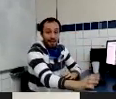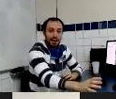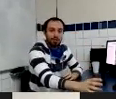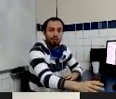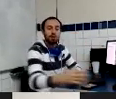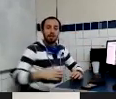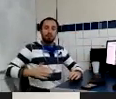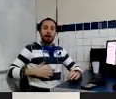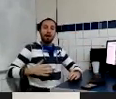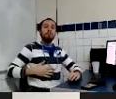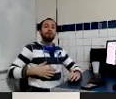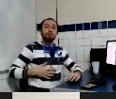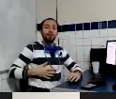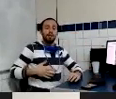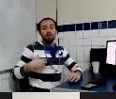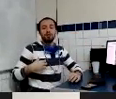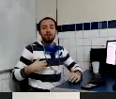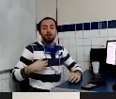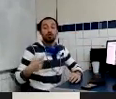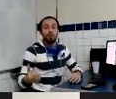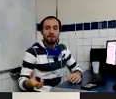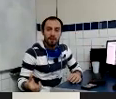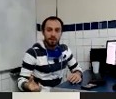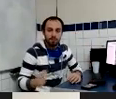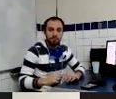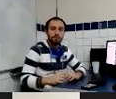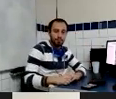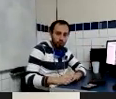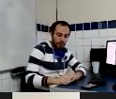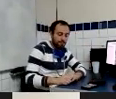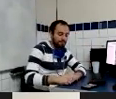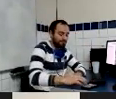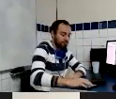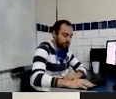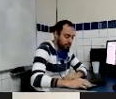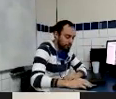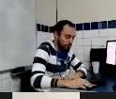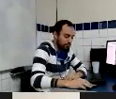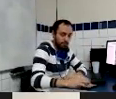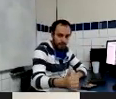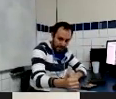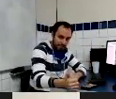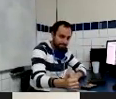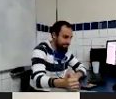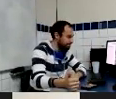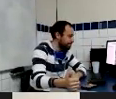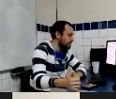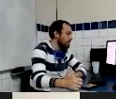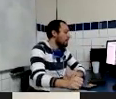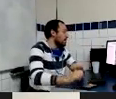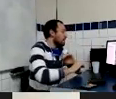tem garantido o quê? Alimento, energia, sobrevivência. Tudo bem? Beleza?